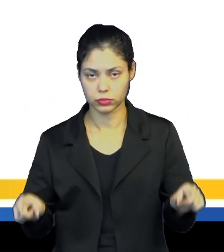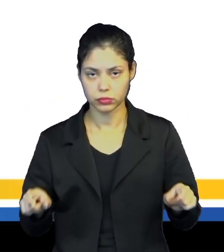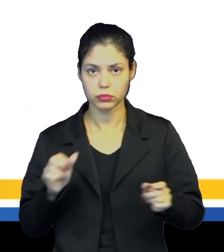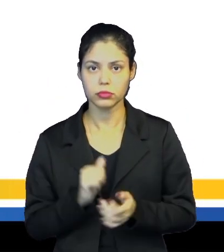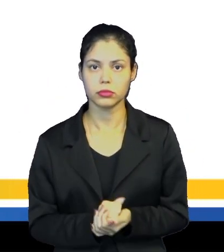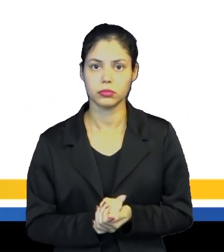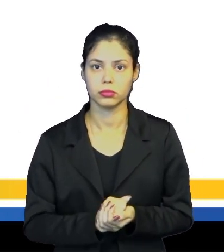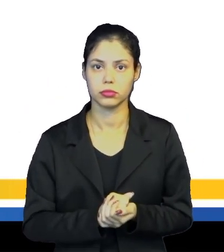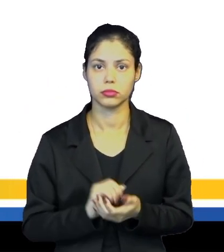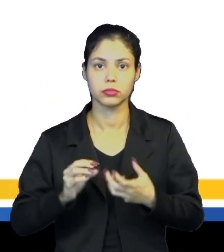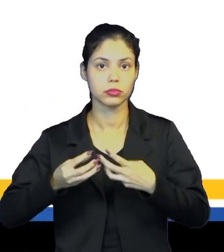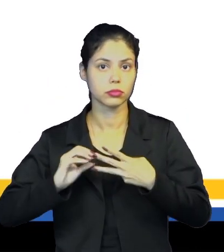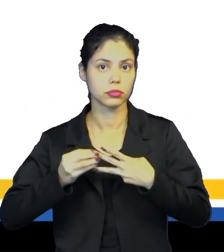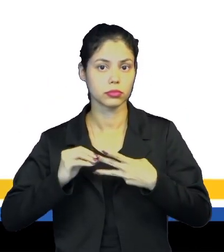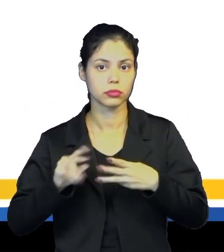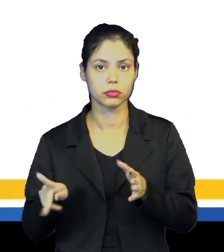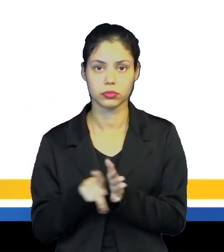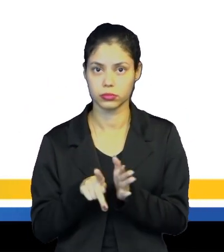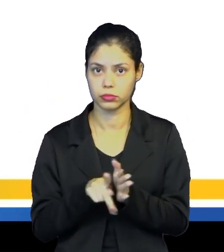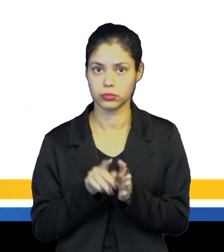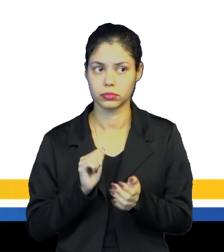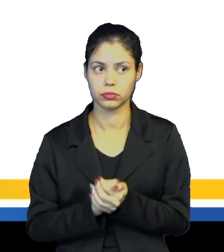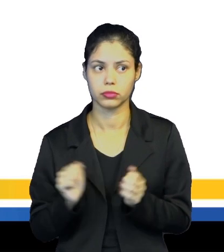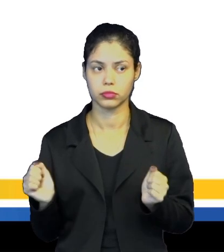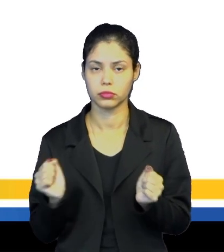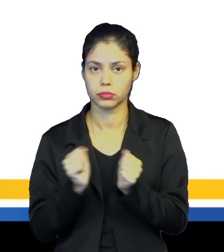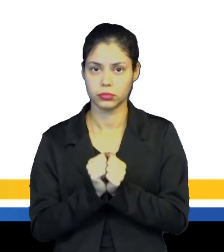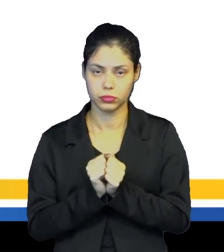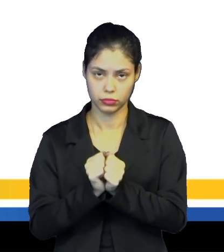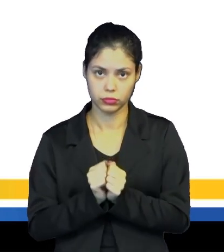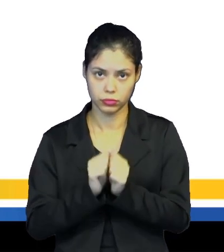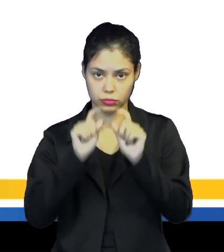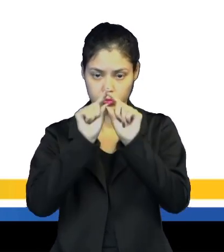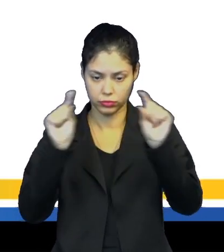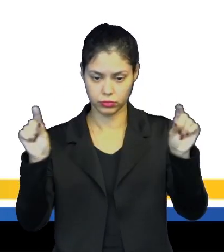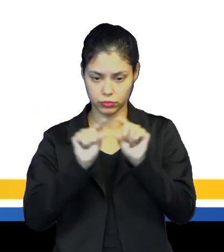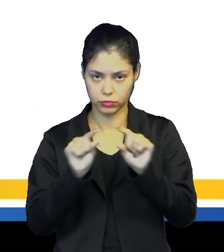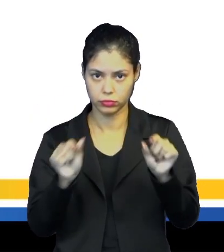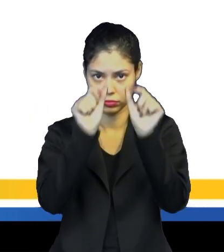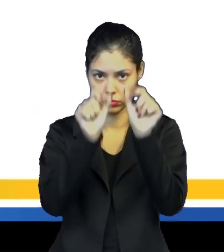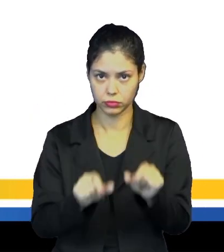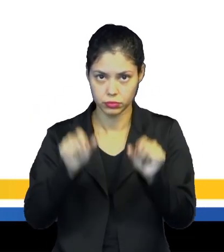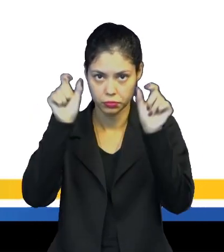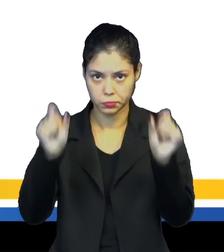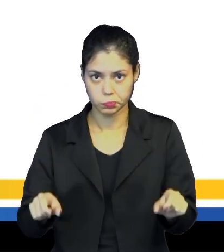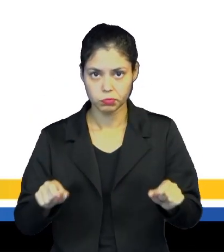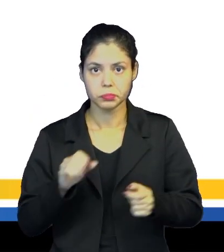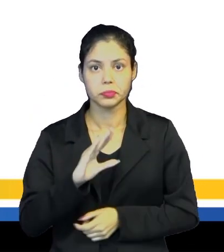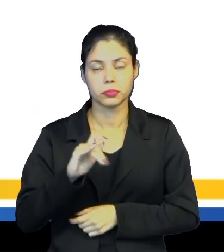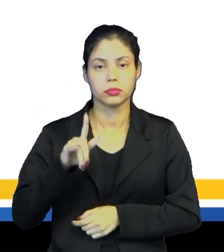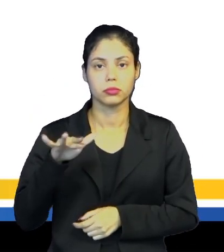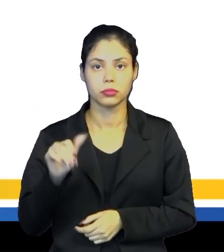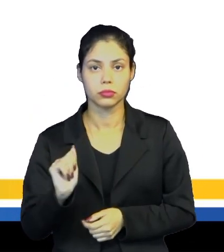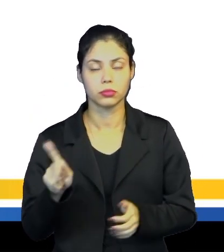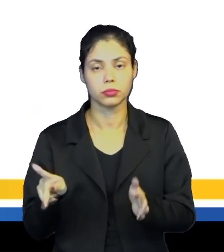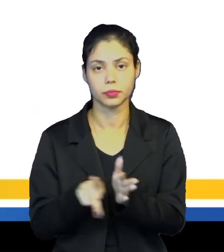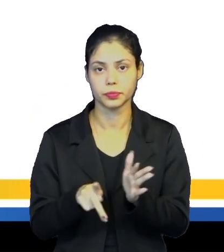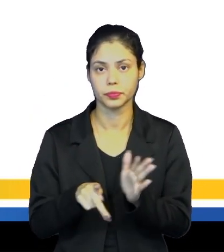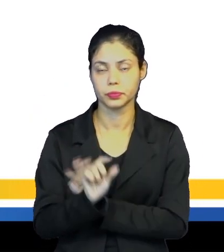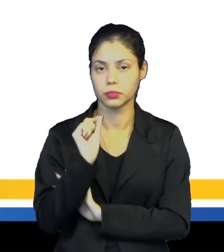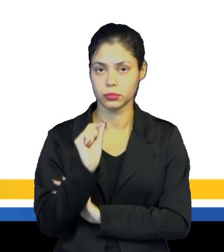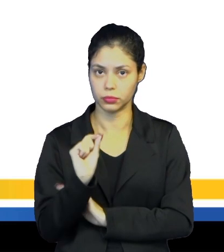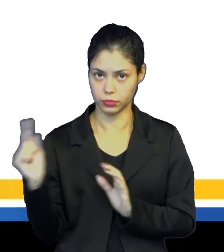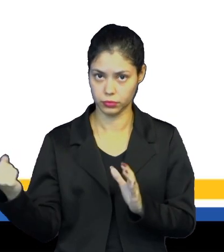de célula. A junção de linhas e colunas. É na célula que